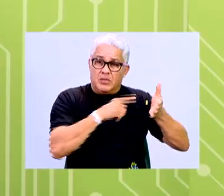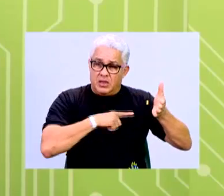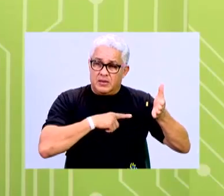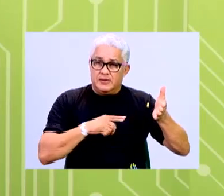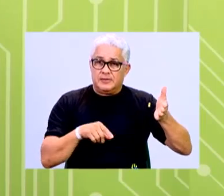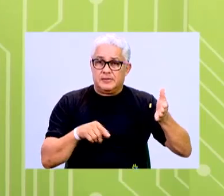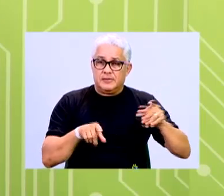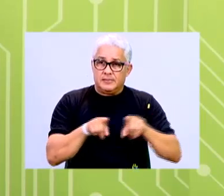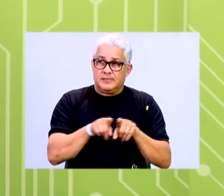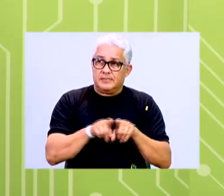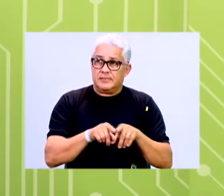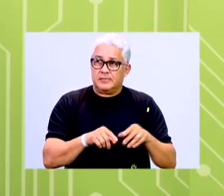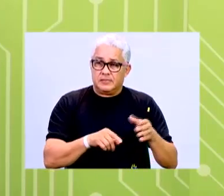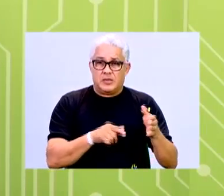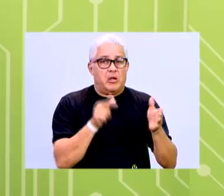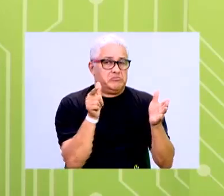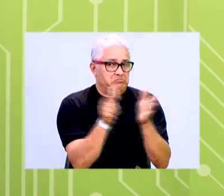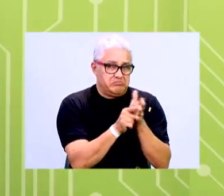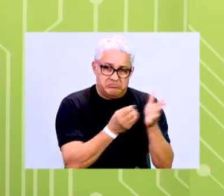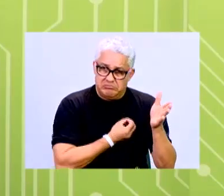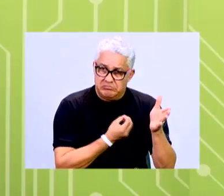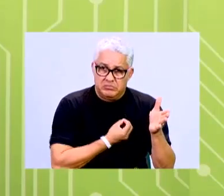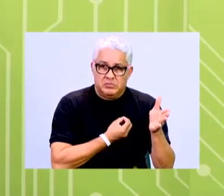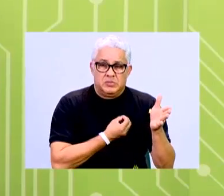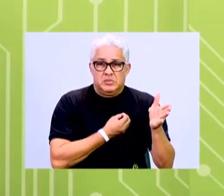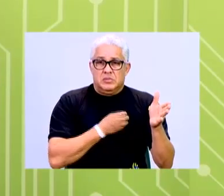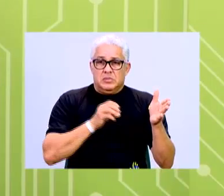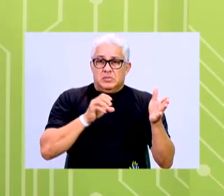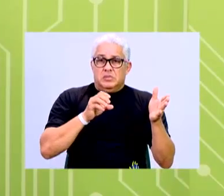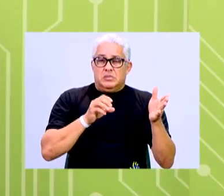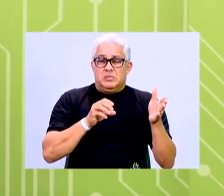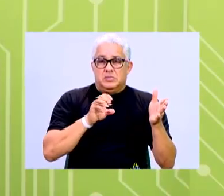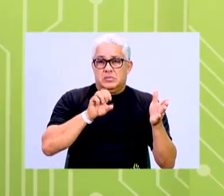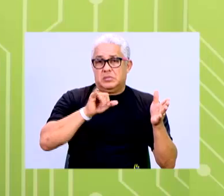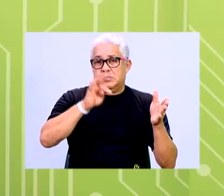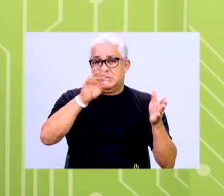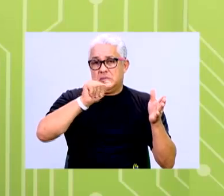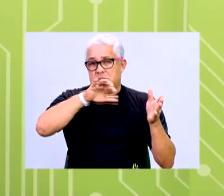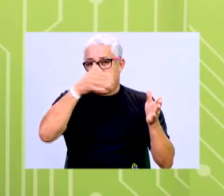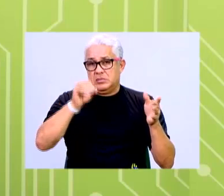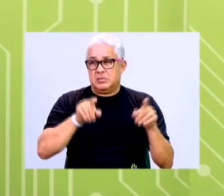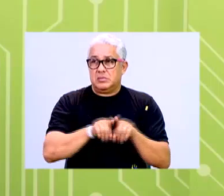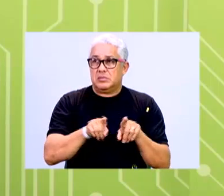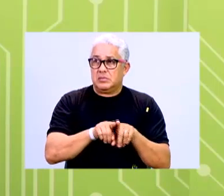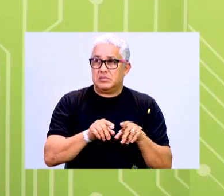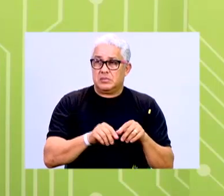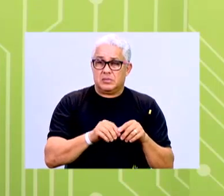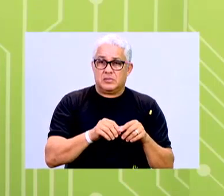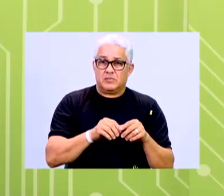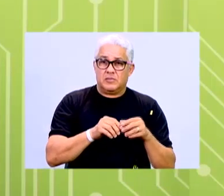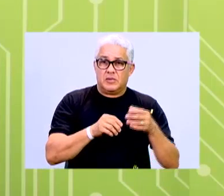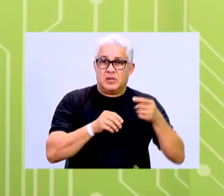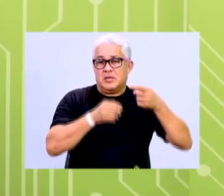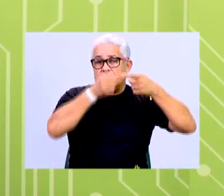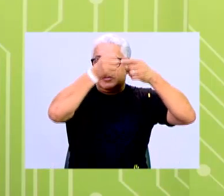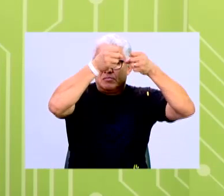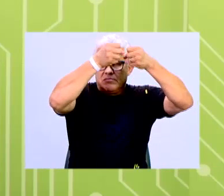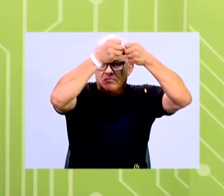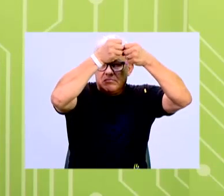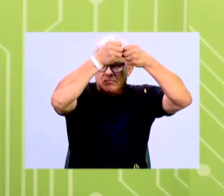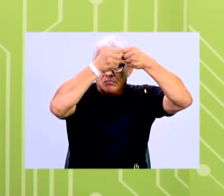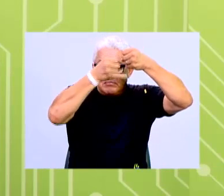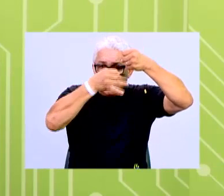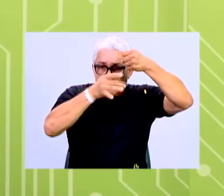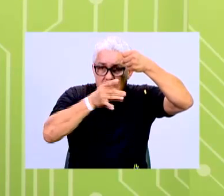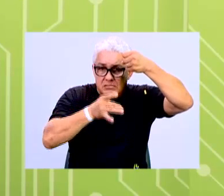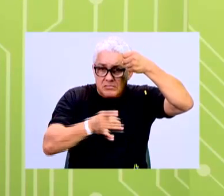e na página do documento, enfim, fazer a citação no requisito onde que está um maior detalhamento, alguma maior explicação dele.